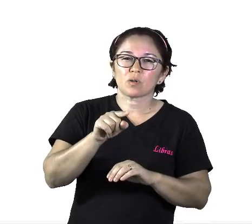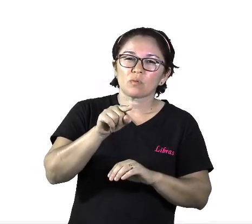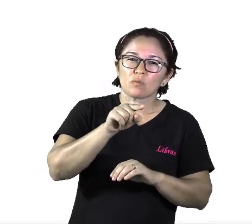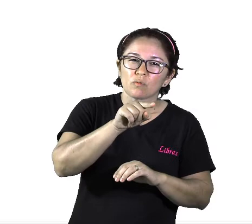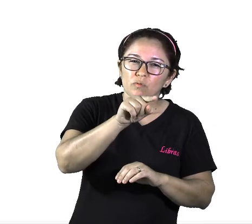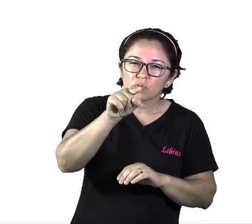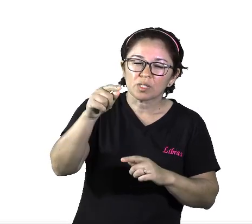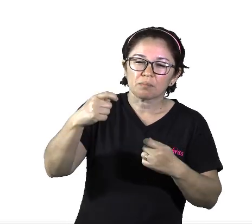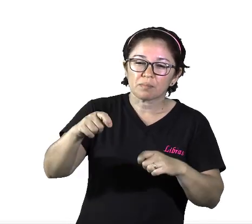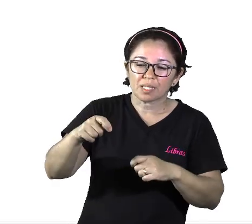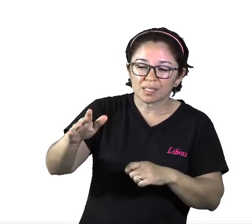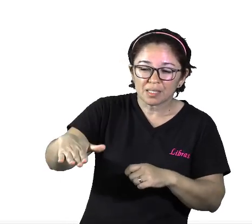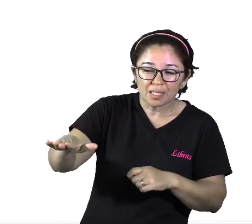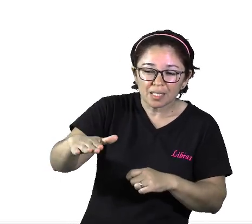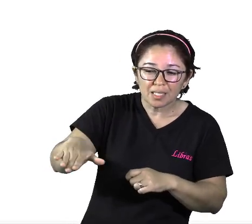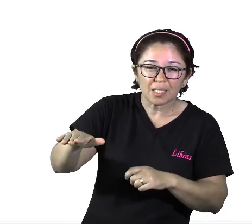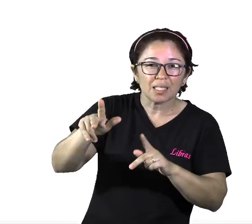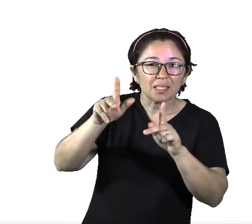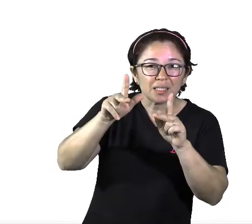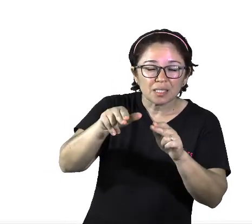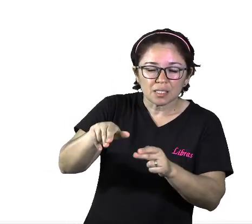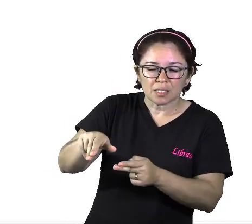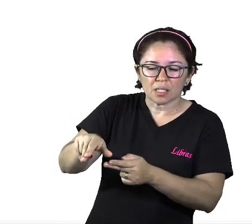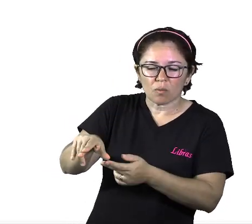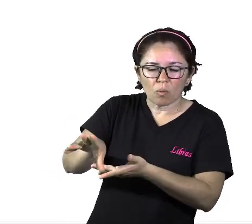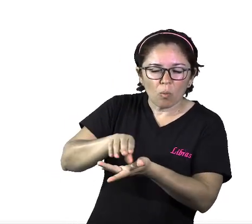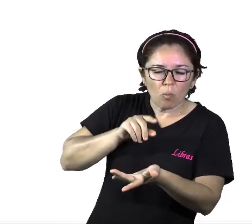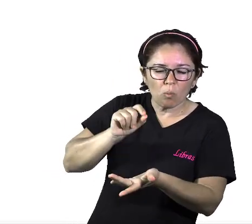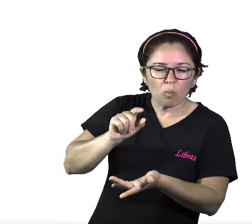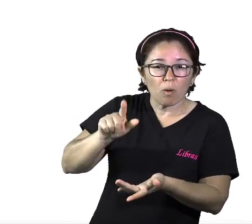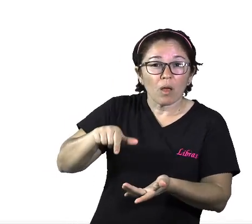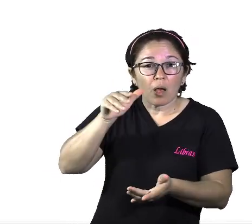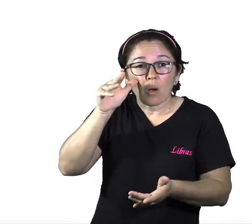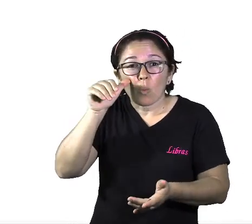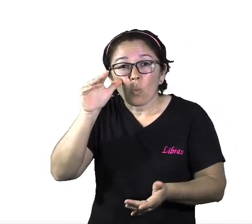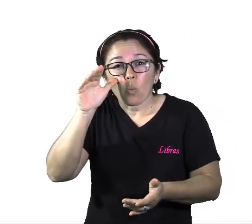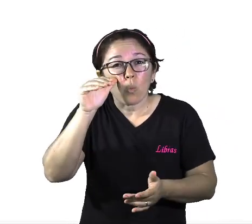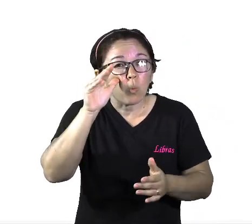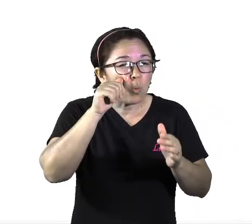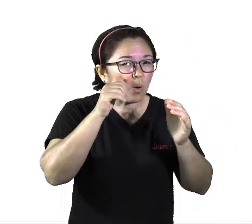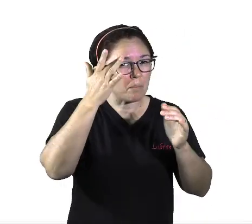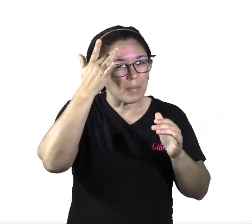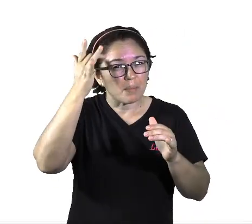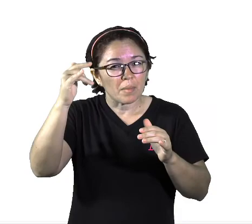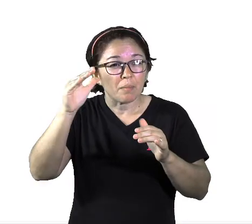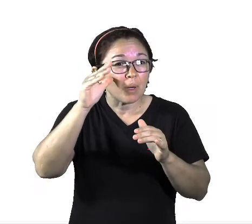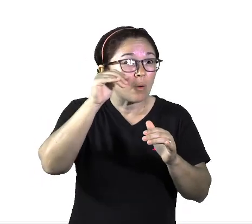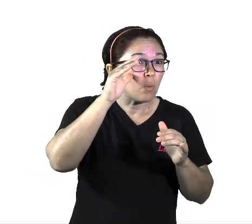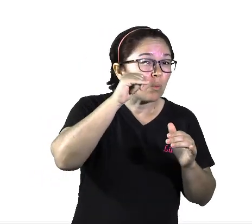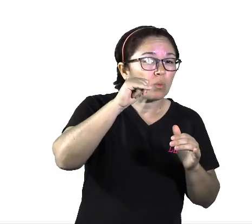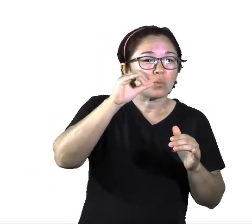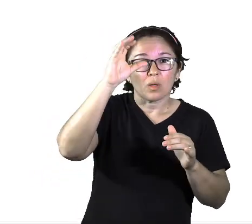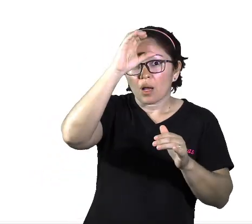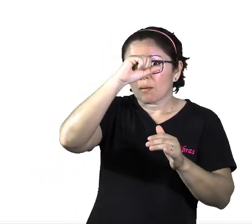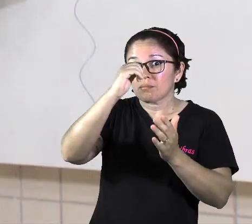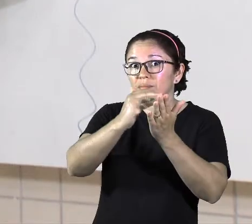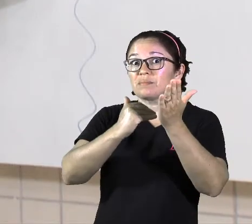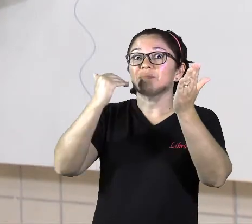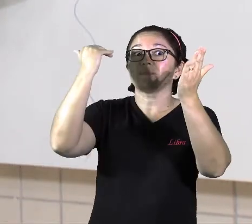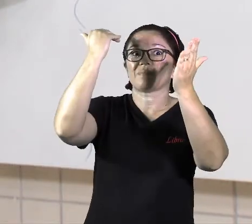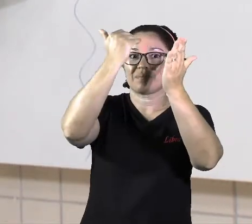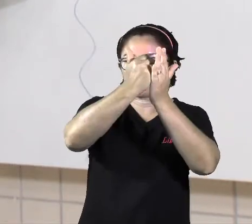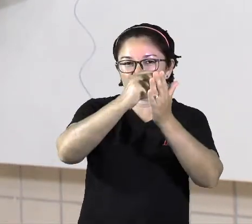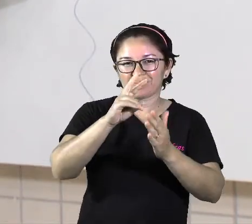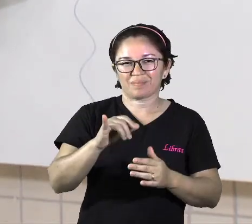uma criança e encontrará um mundo novo todos os dias. A criança sempre tem aquela vontade de aprender, é mais curiosa,